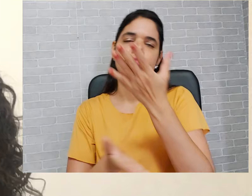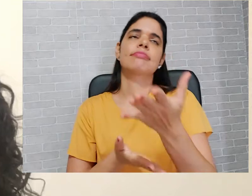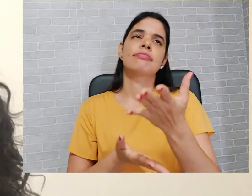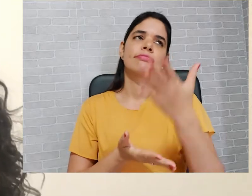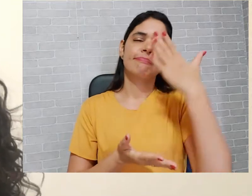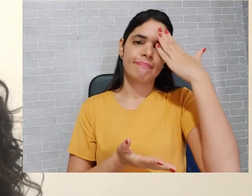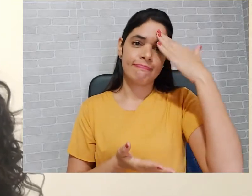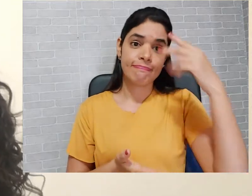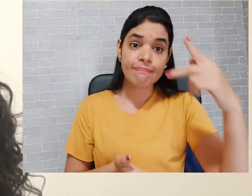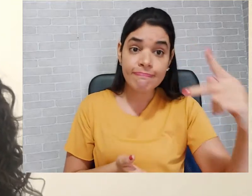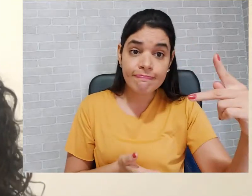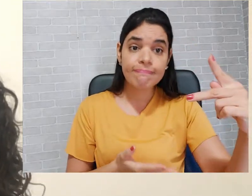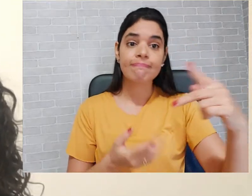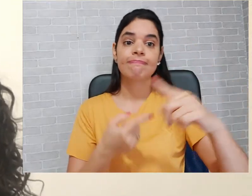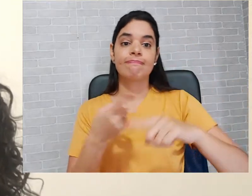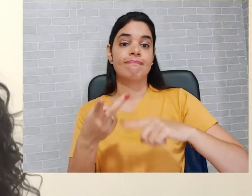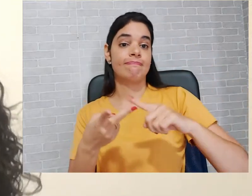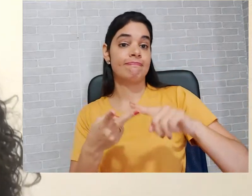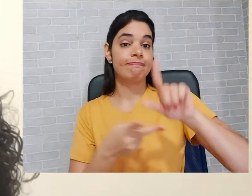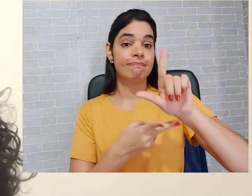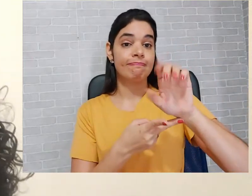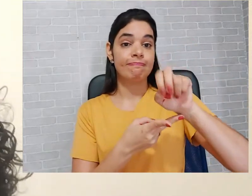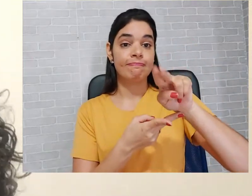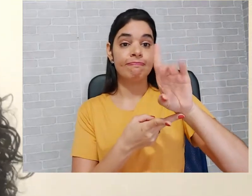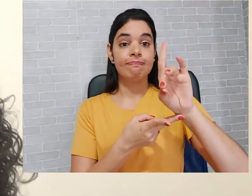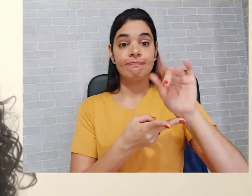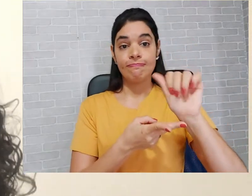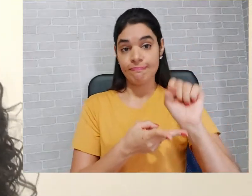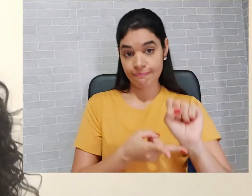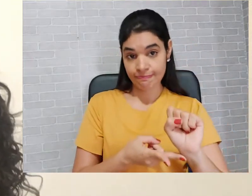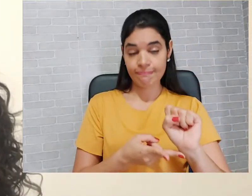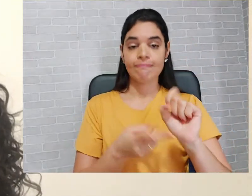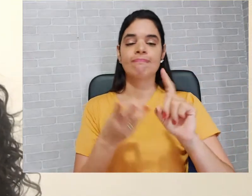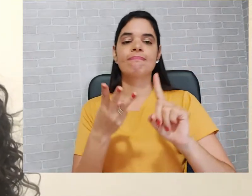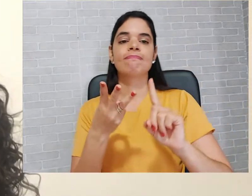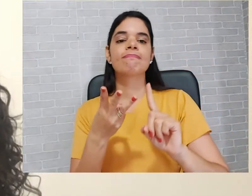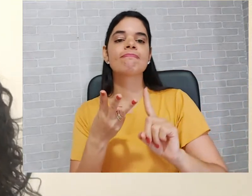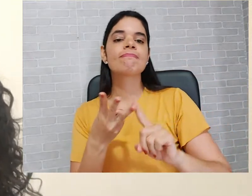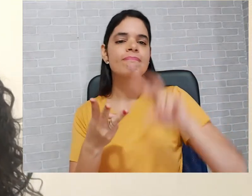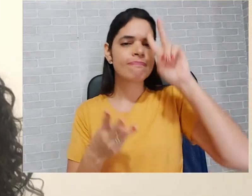lendas, provérbios, Quando falamos de provérbios, lembramos dos dolôs